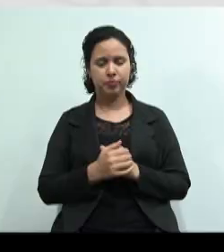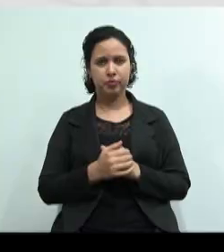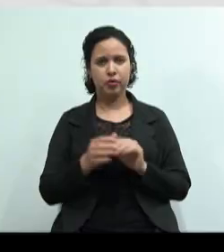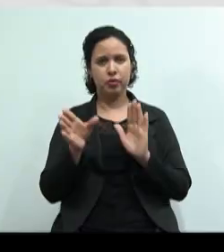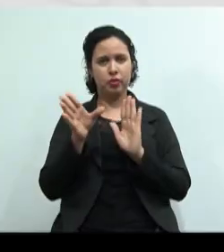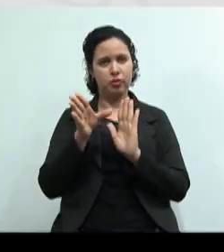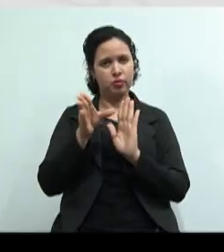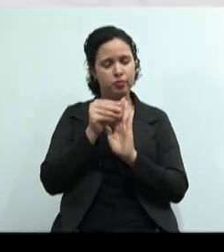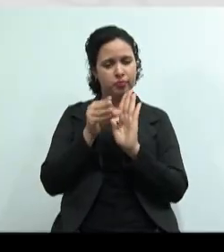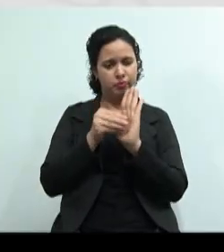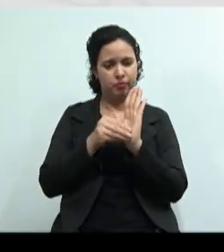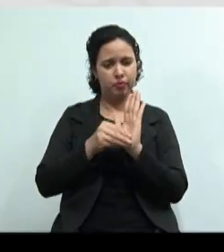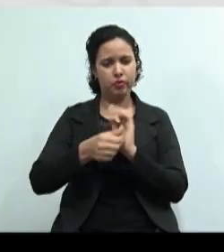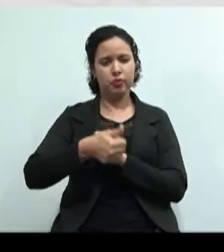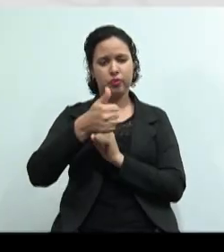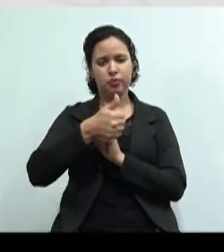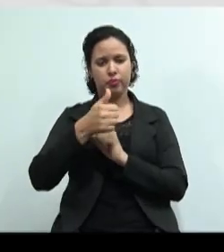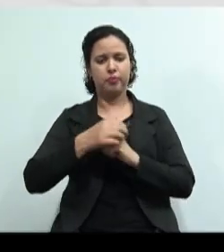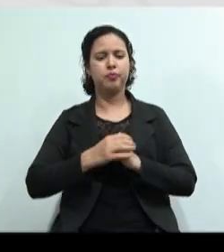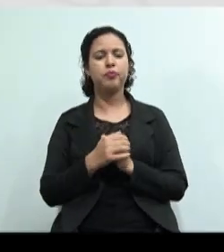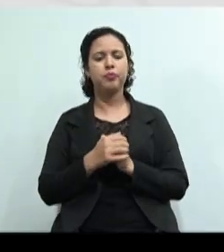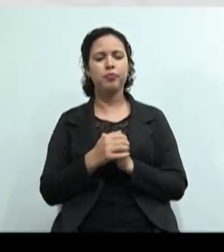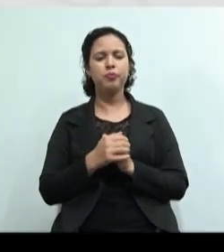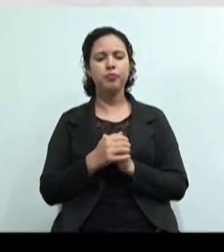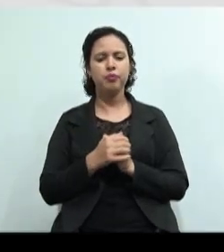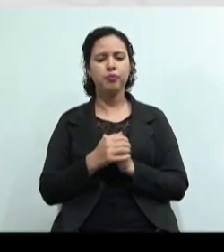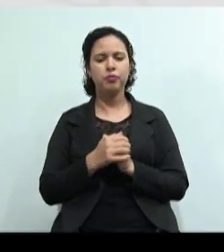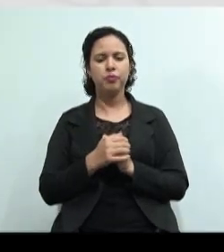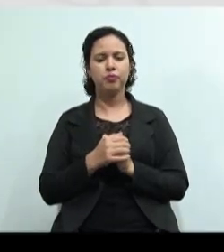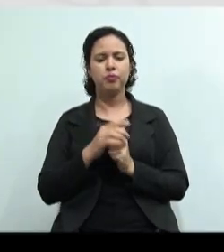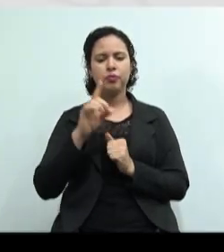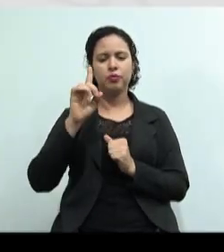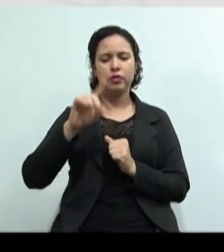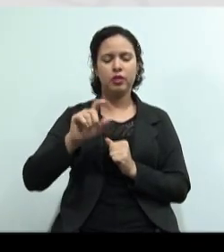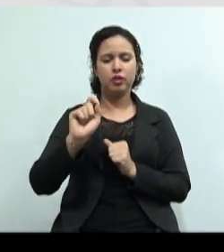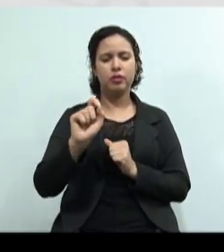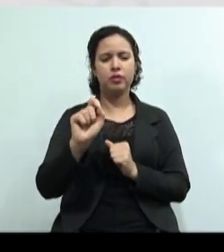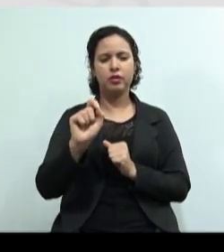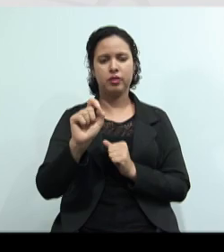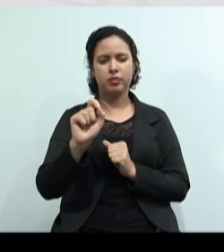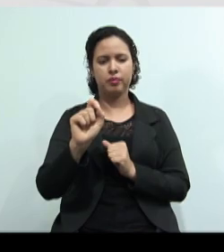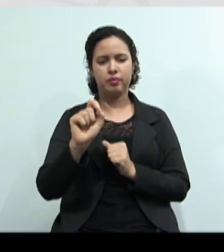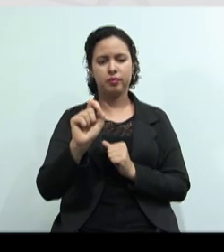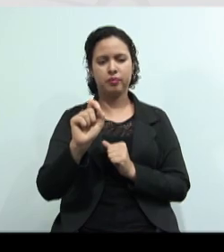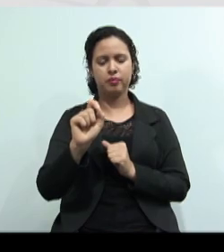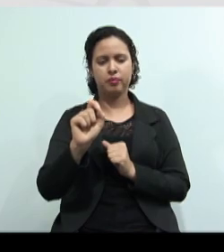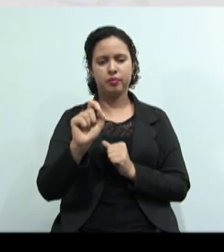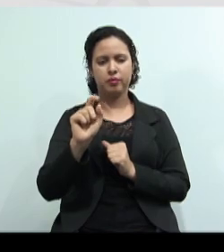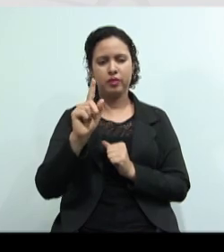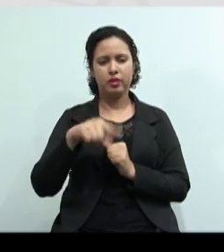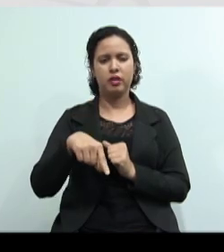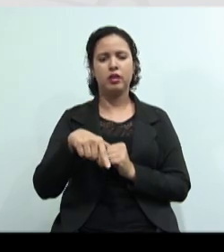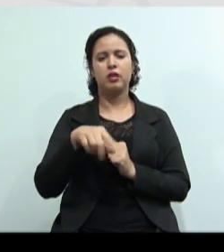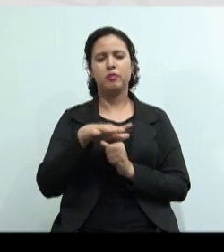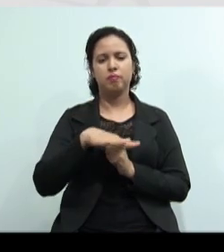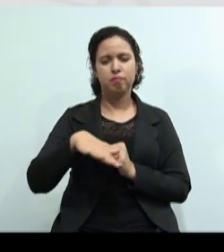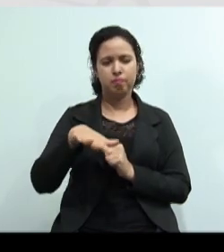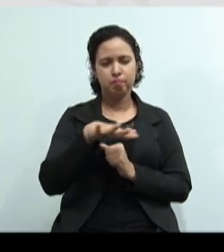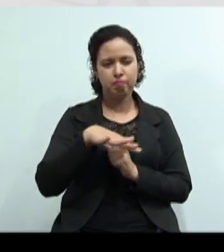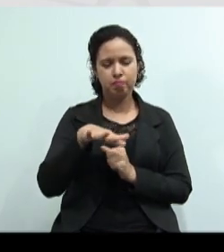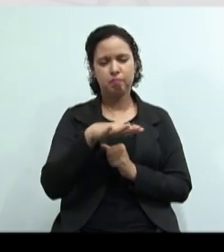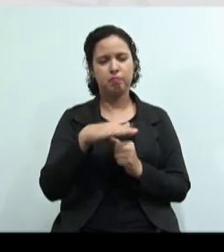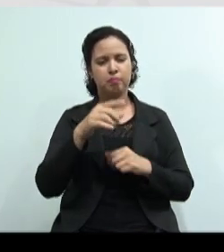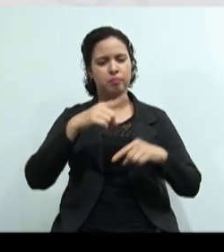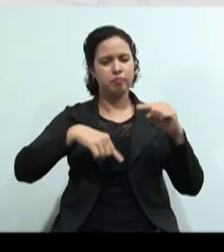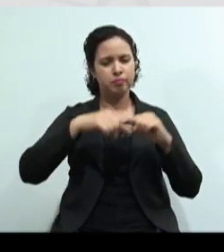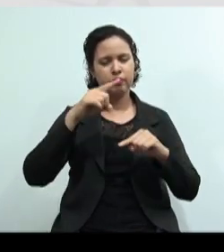1. Ementa. Contabilidade de custos. Na contabilidade de custos que nós vamos ver inventário de materiais, formação